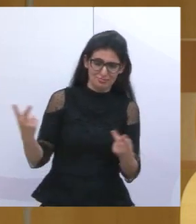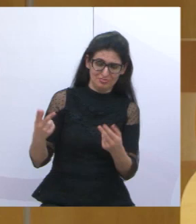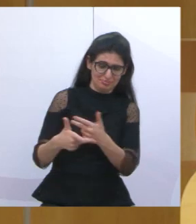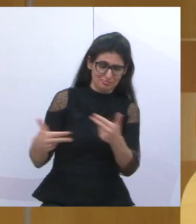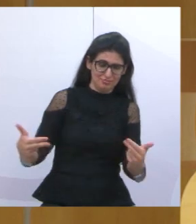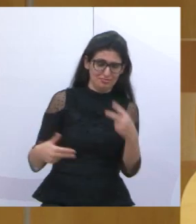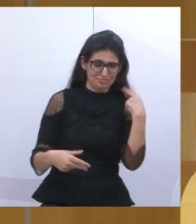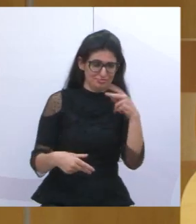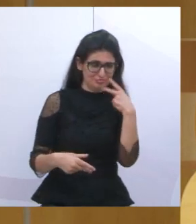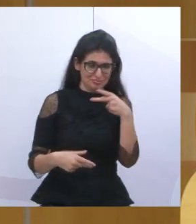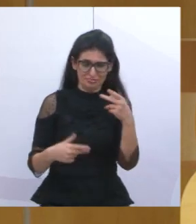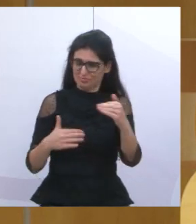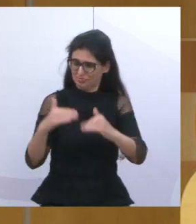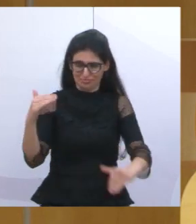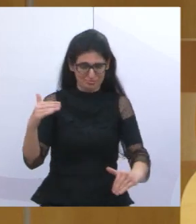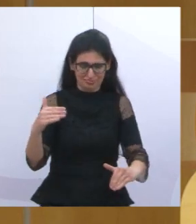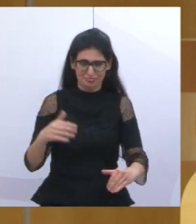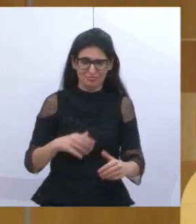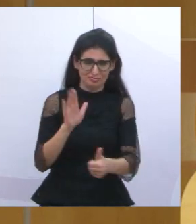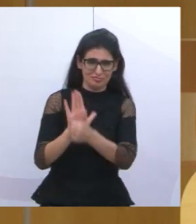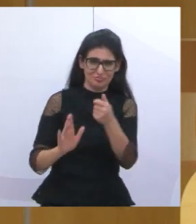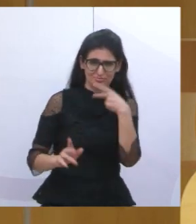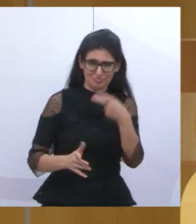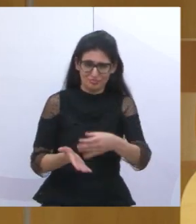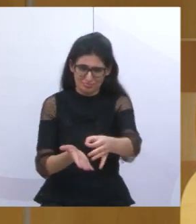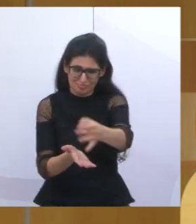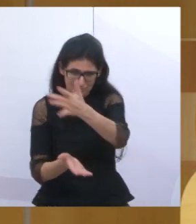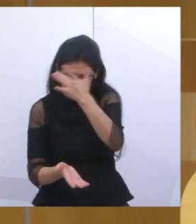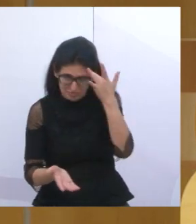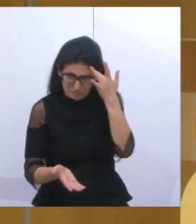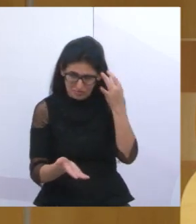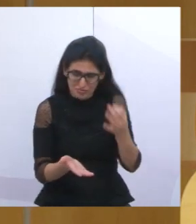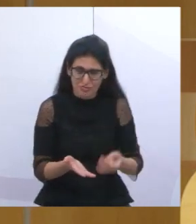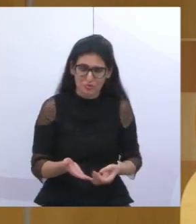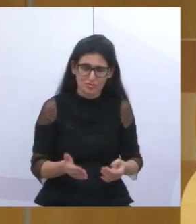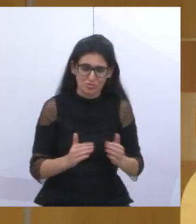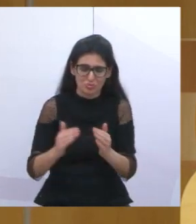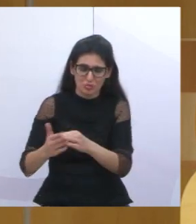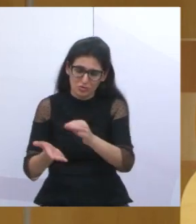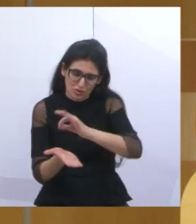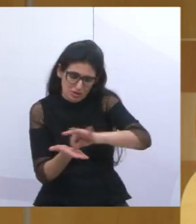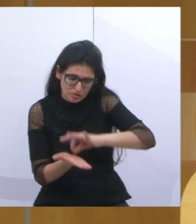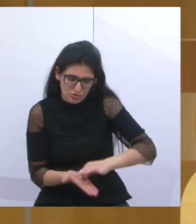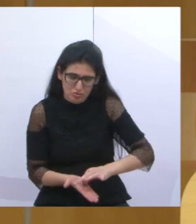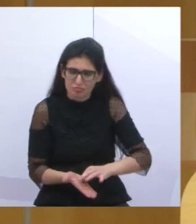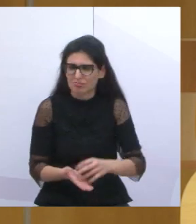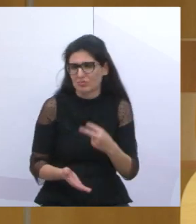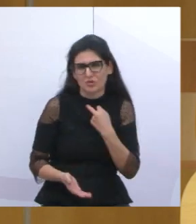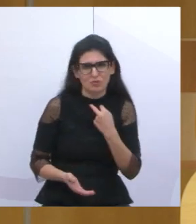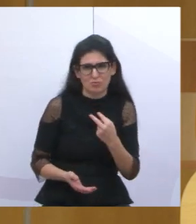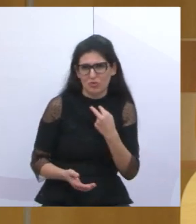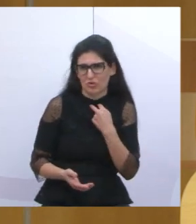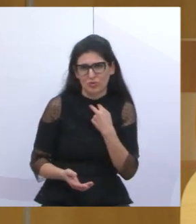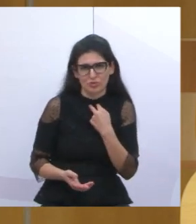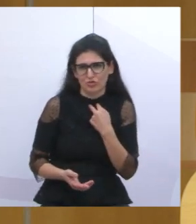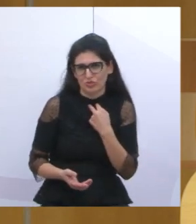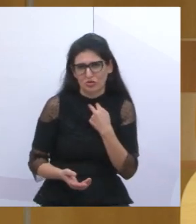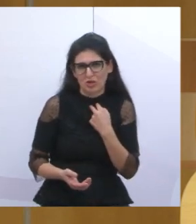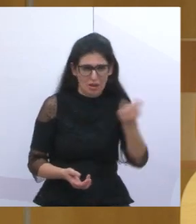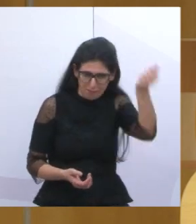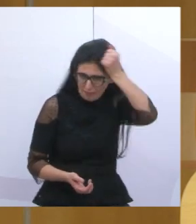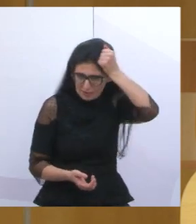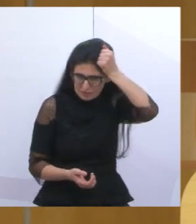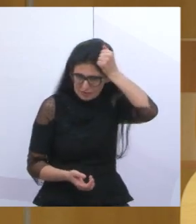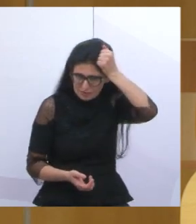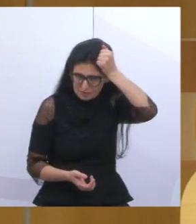concordo. Primeiro, ele falou que os moradores que assinou não podem voltar atrás. né, que ele assinou também, não volta atrás. Né, mas